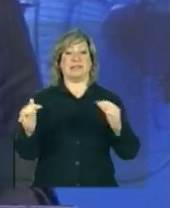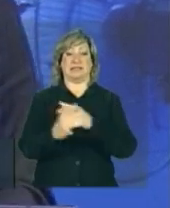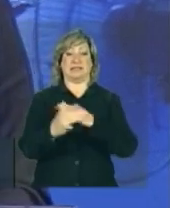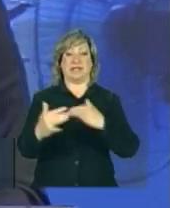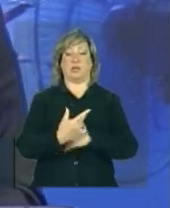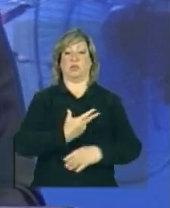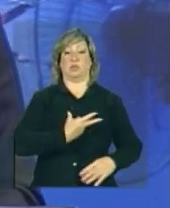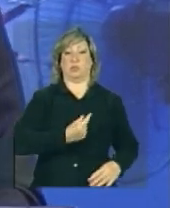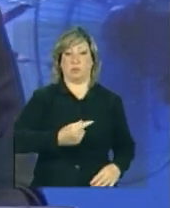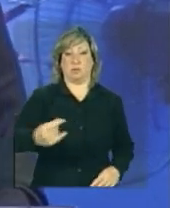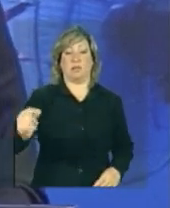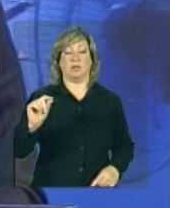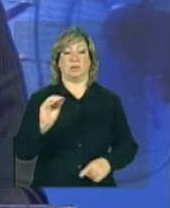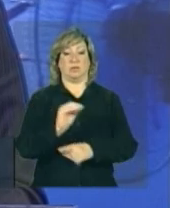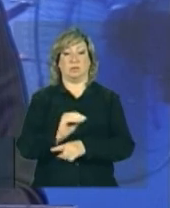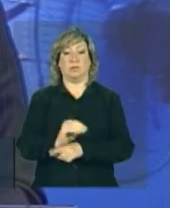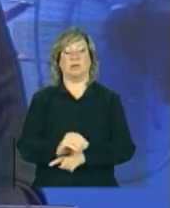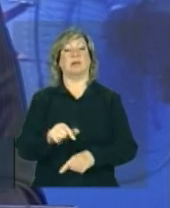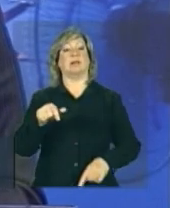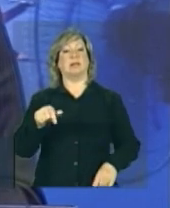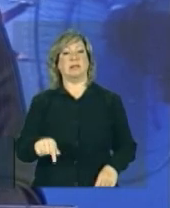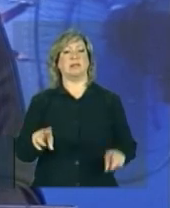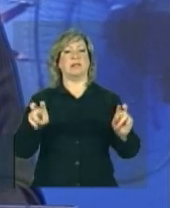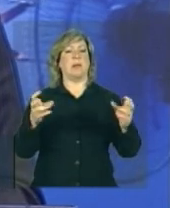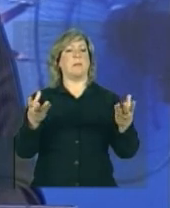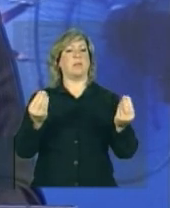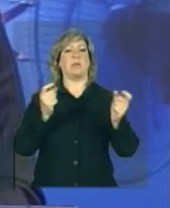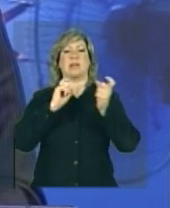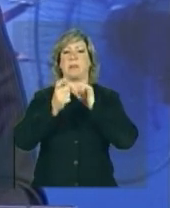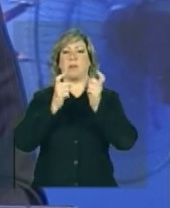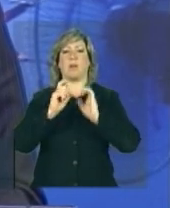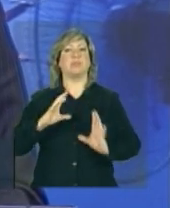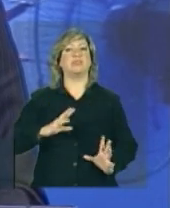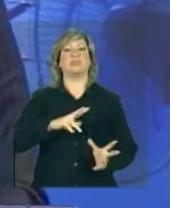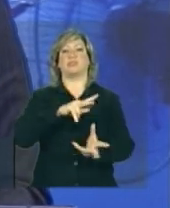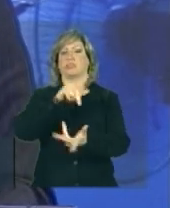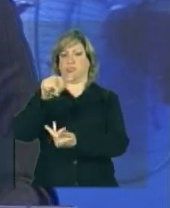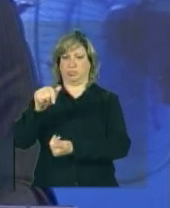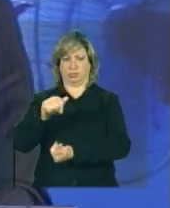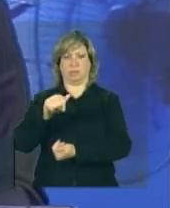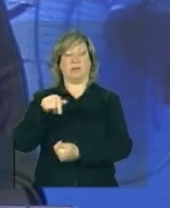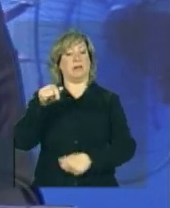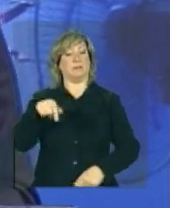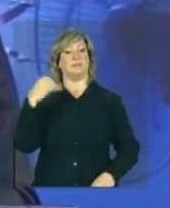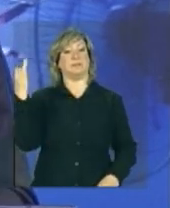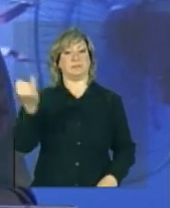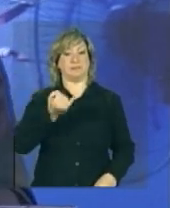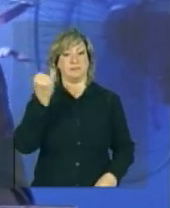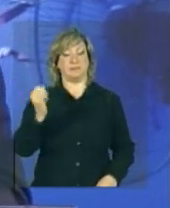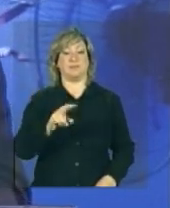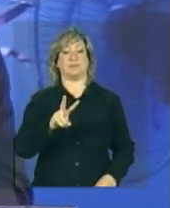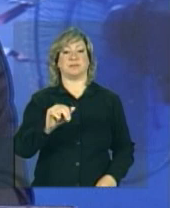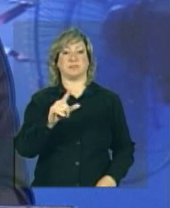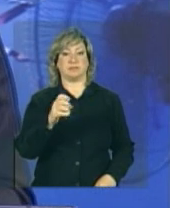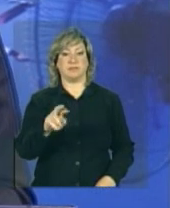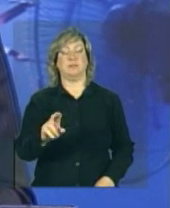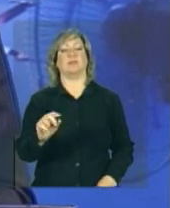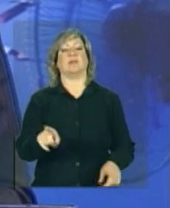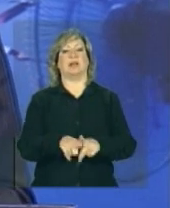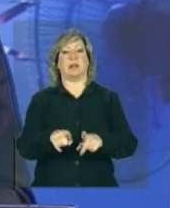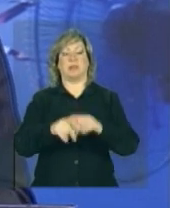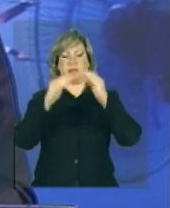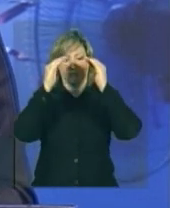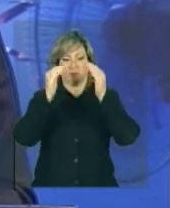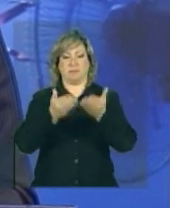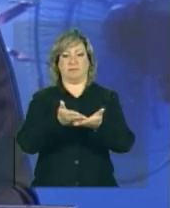Sustentáveis é um tema bastante debatido hoje em todo o mundo. E a sua relevância foi também reconhecida aqui